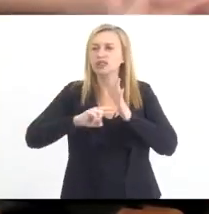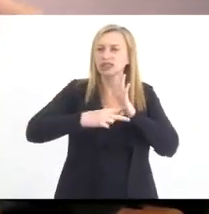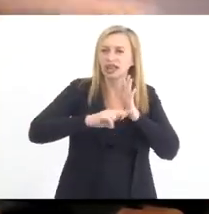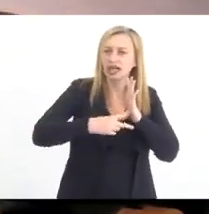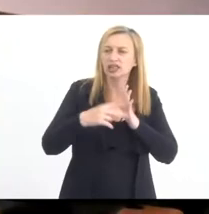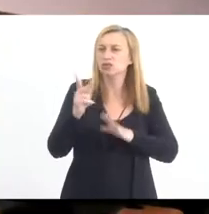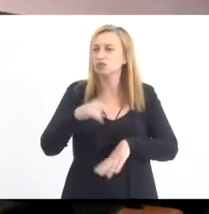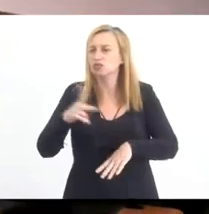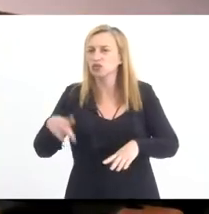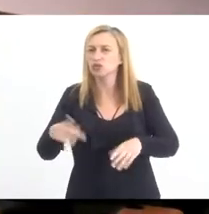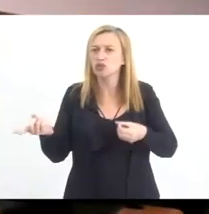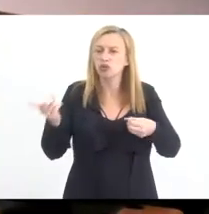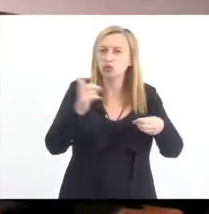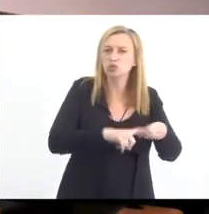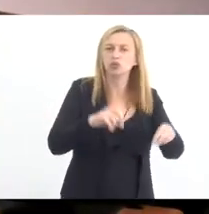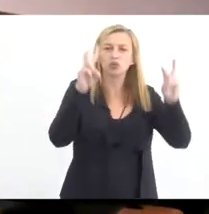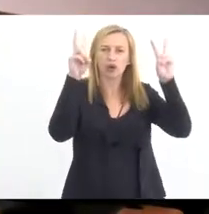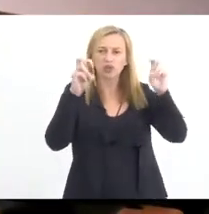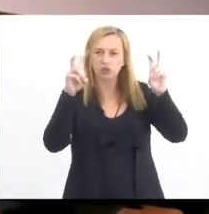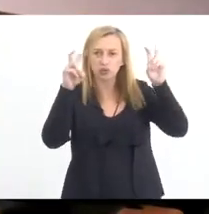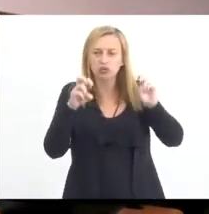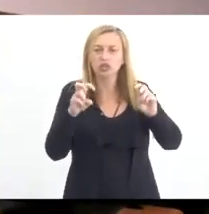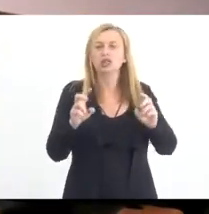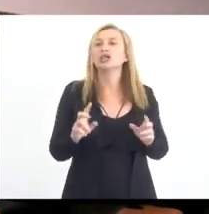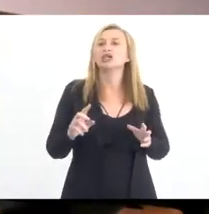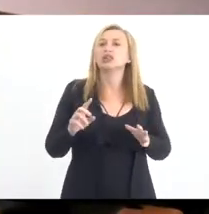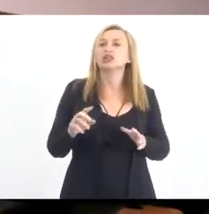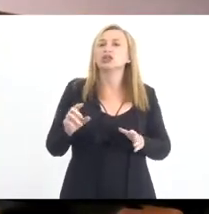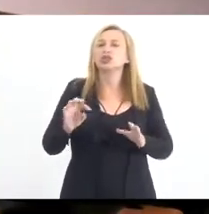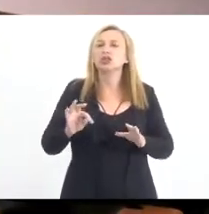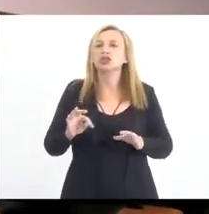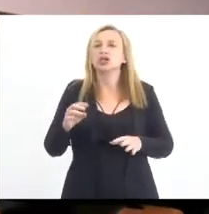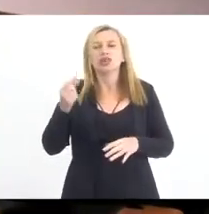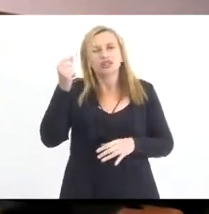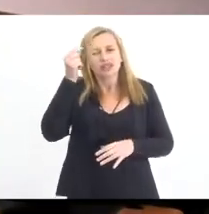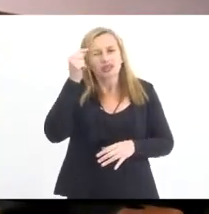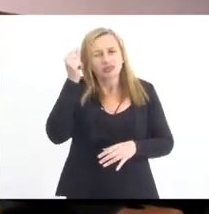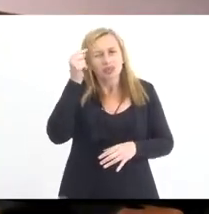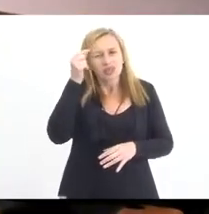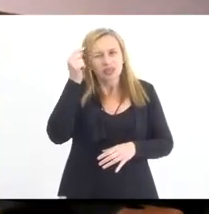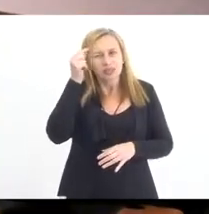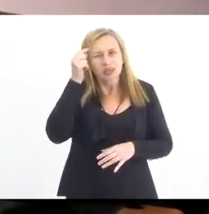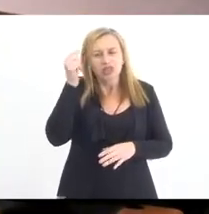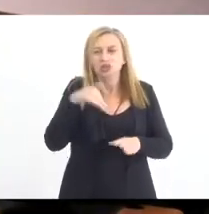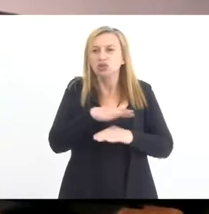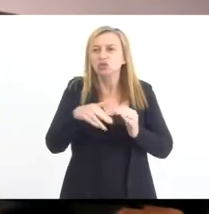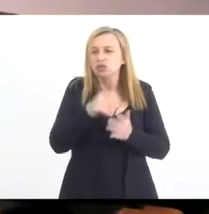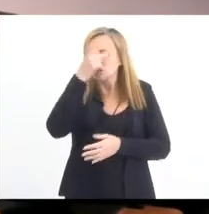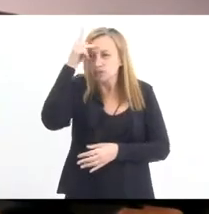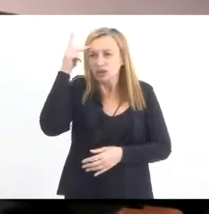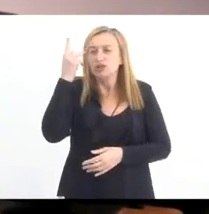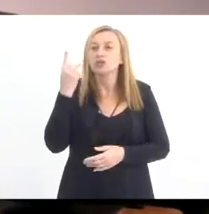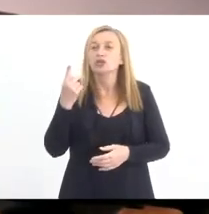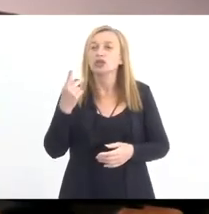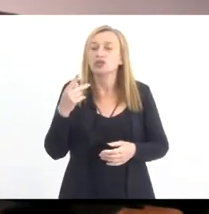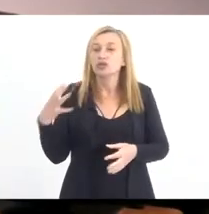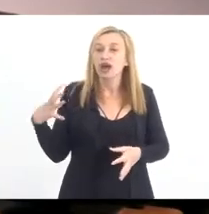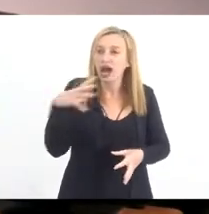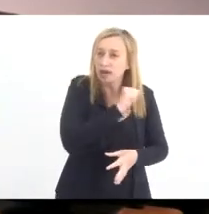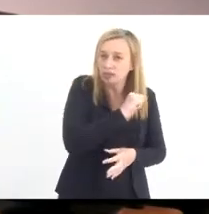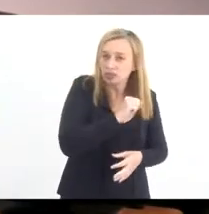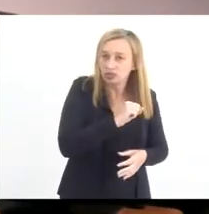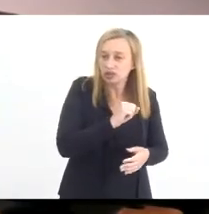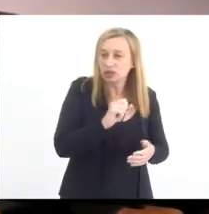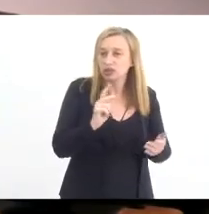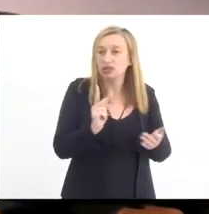Docentes, retomou o assunto, e aquilo estava na caixola do cérebro das pessoas, de tal jeito que as coisas foram rápidas para caramba.